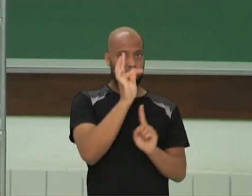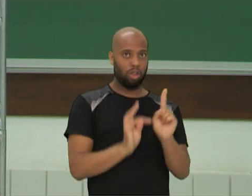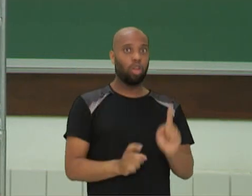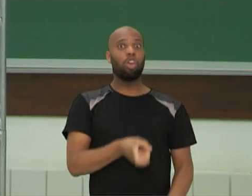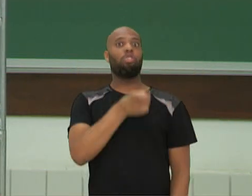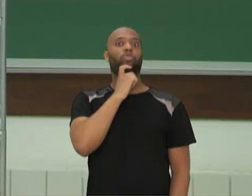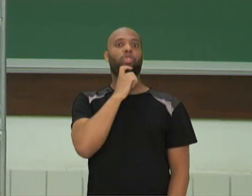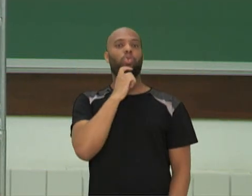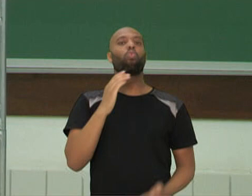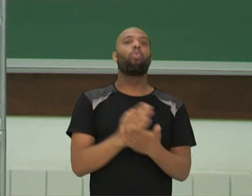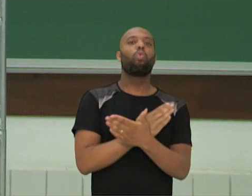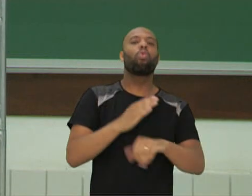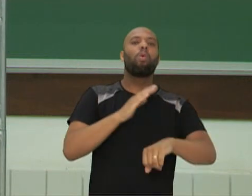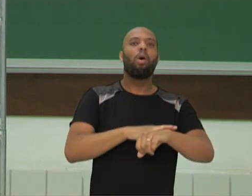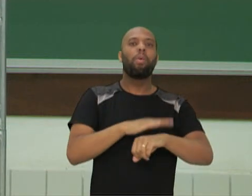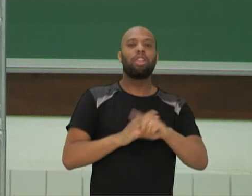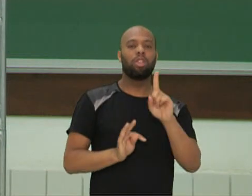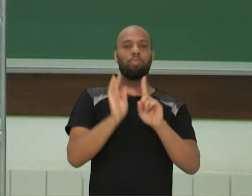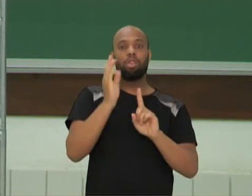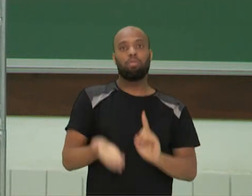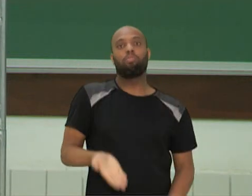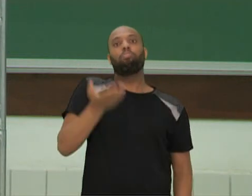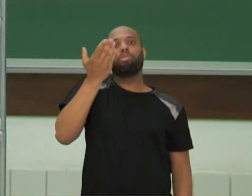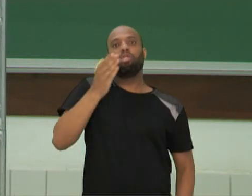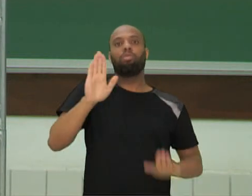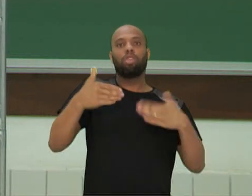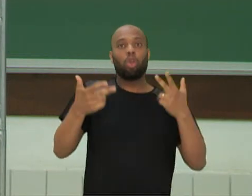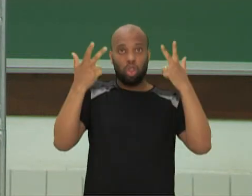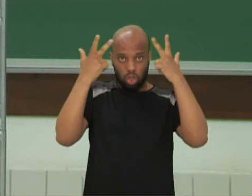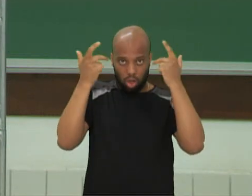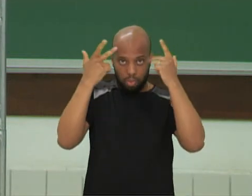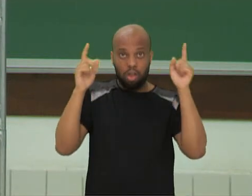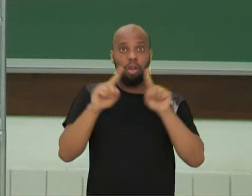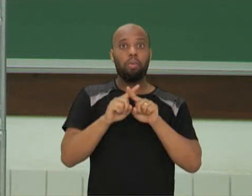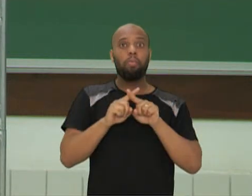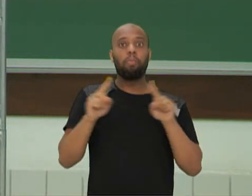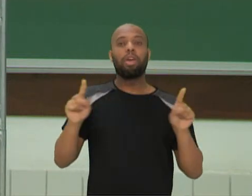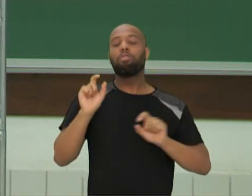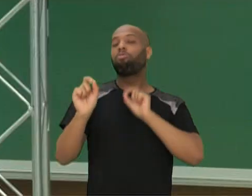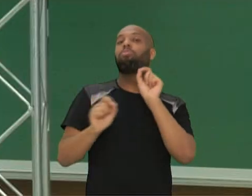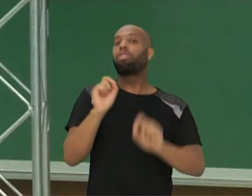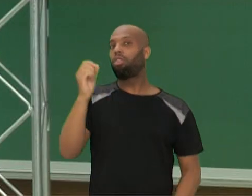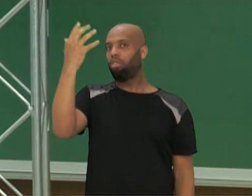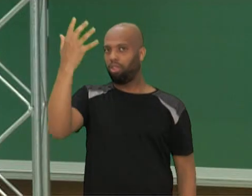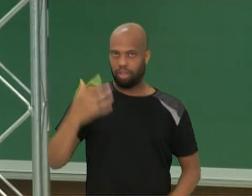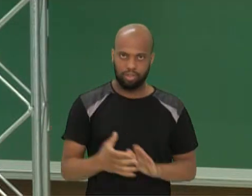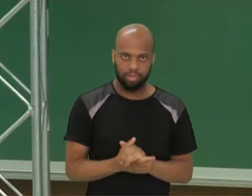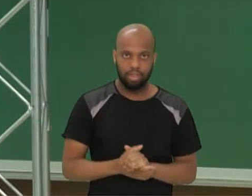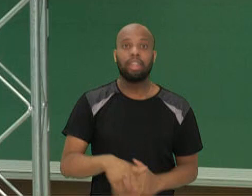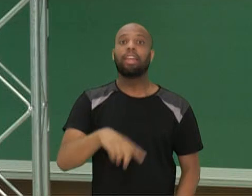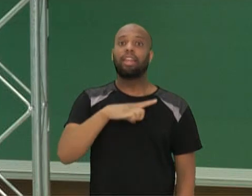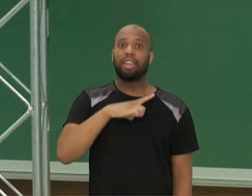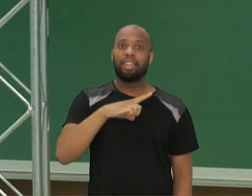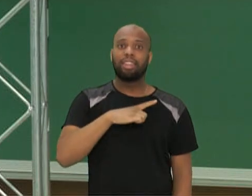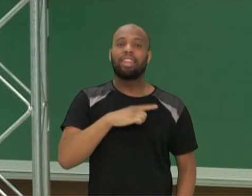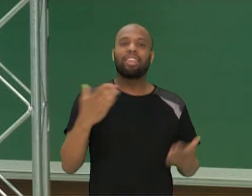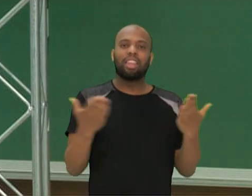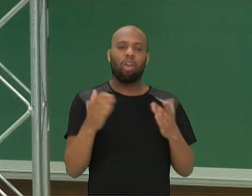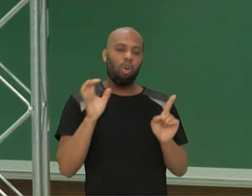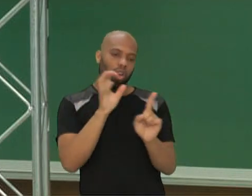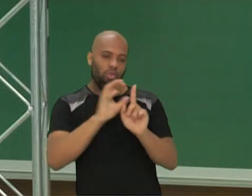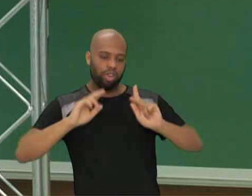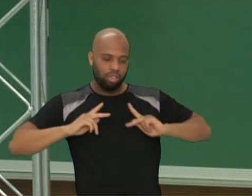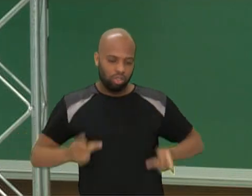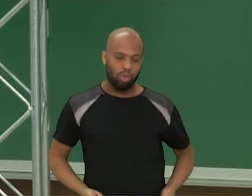em que a temperatura subiu. Então, é um fenômeno natural. Claro que nós temos a ação